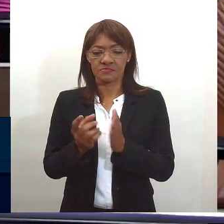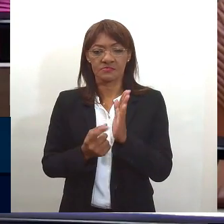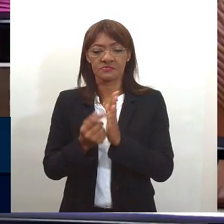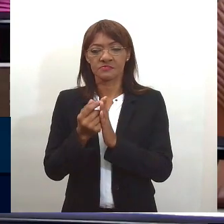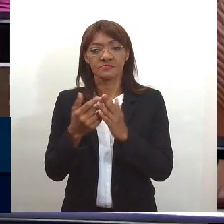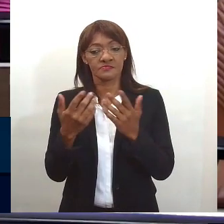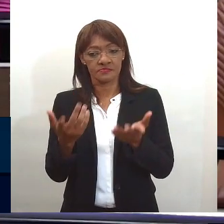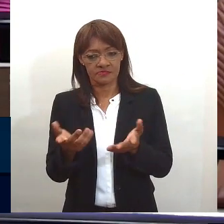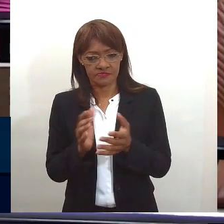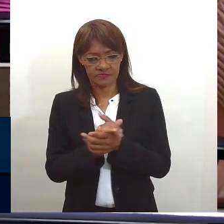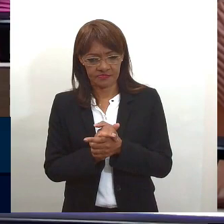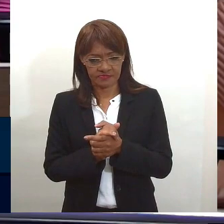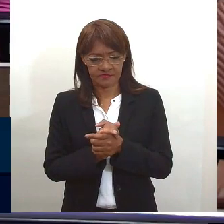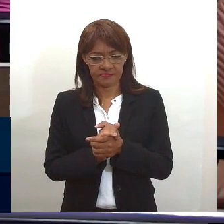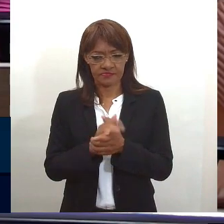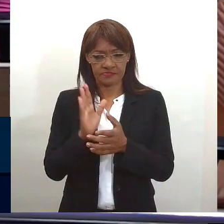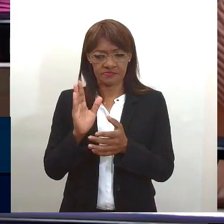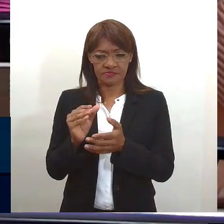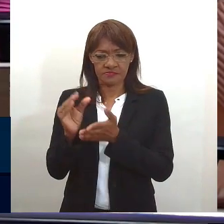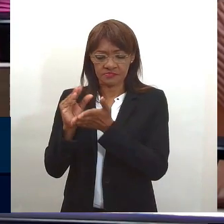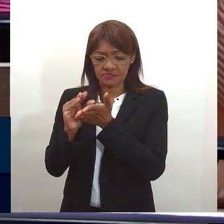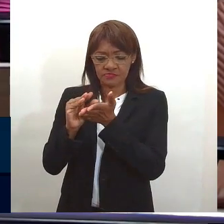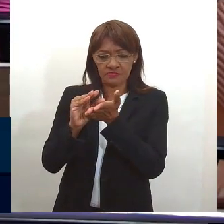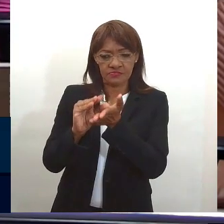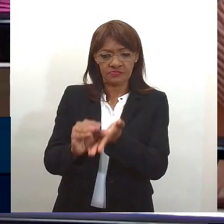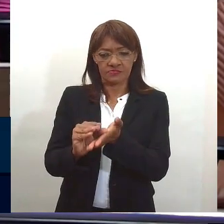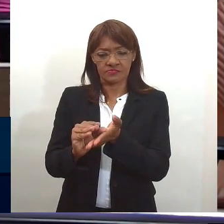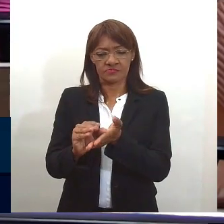de operação de crédito nesse período de 2023.